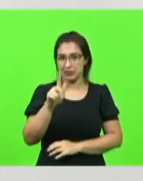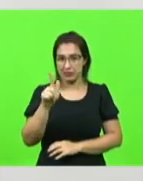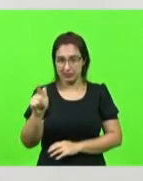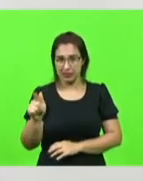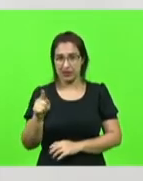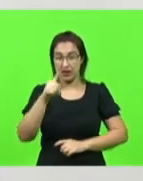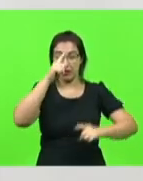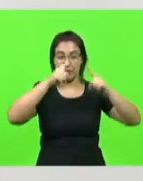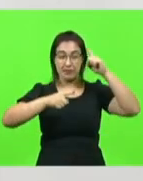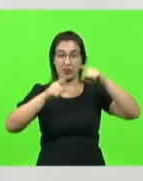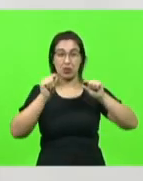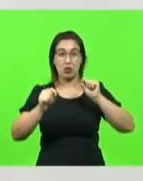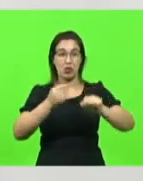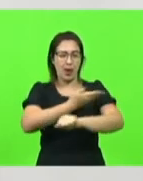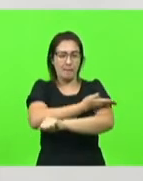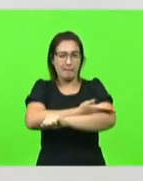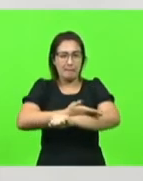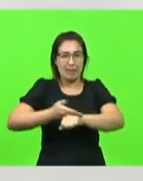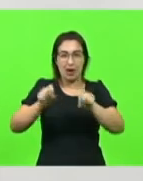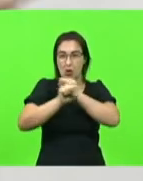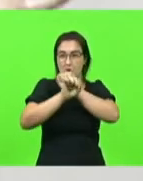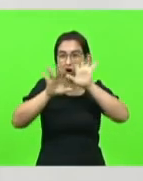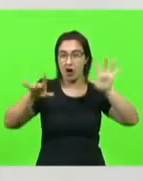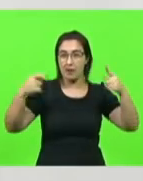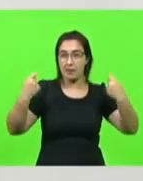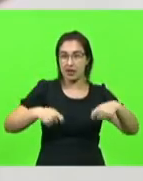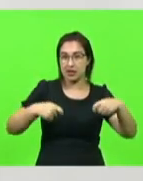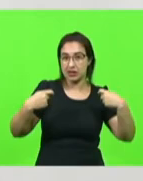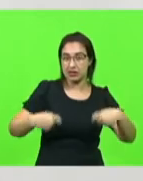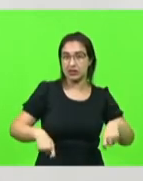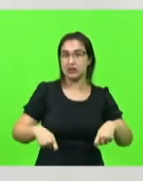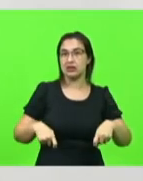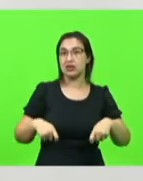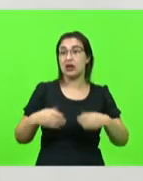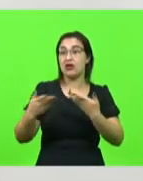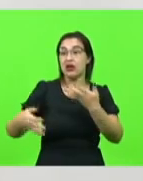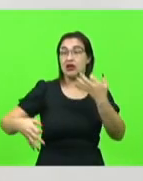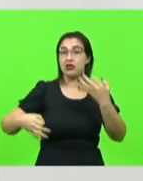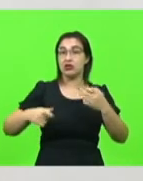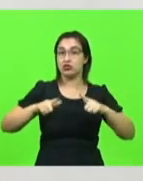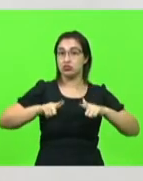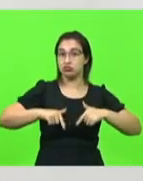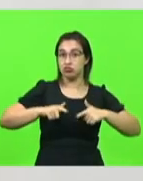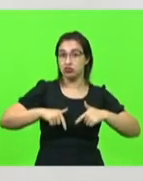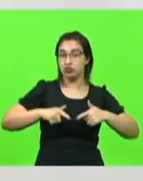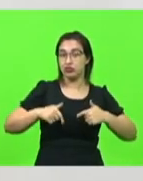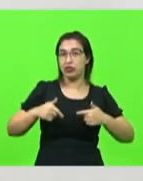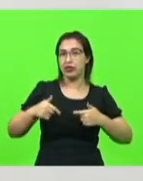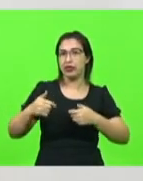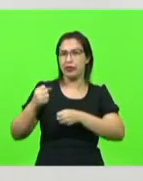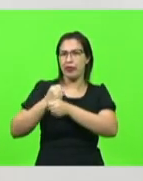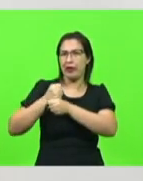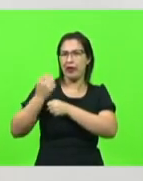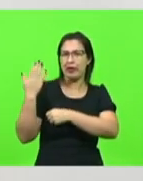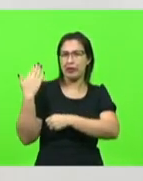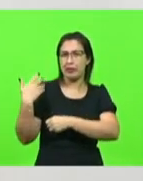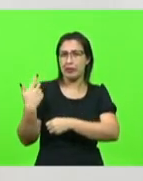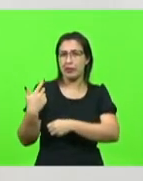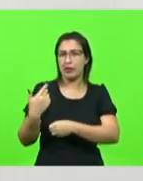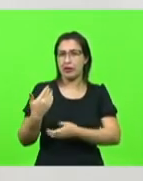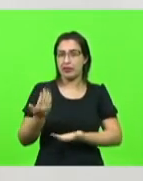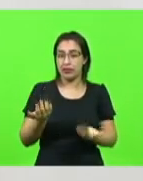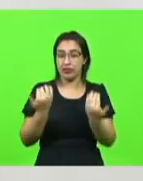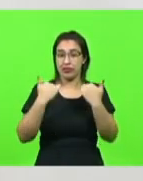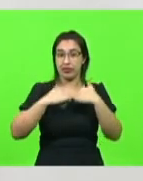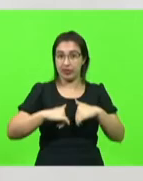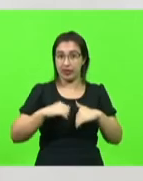da raça ariana, e pegaram toda a população alemã, judeus que estavam ali de quarta geração, no DNA dele dizia que ele tinha